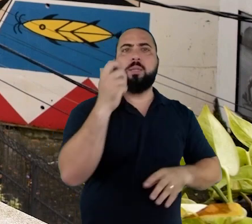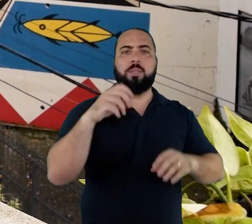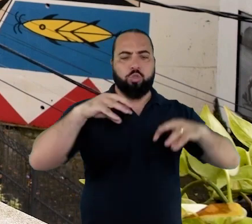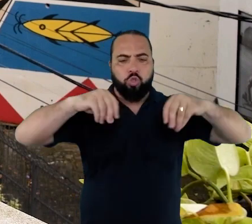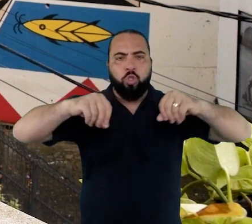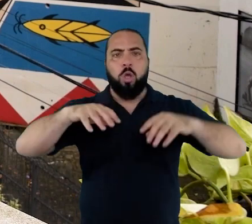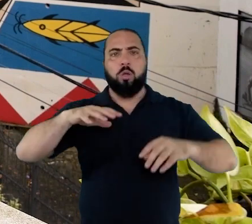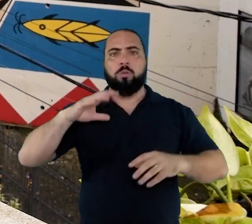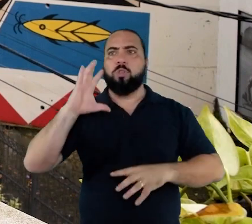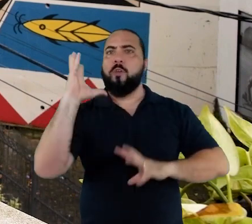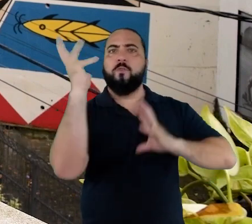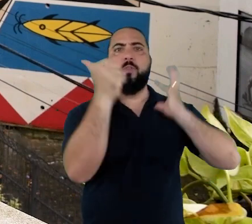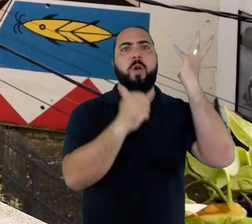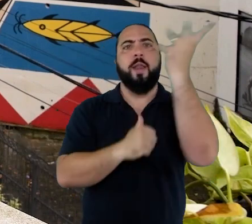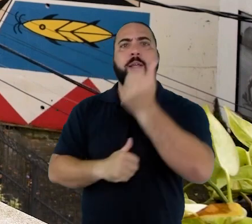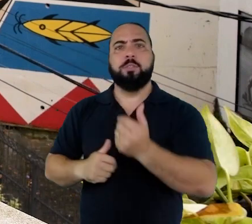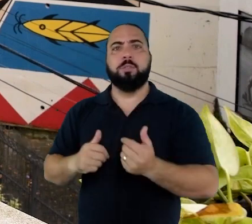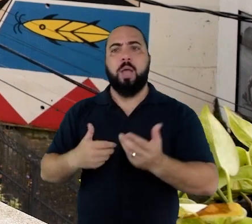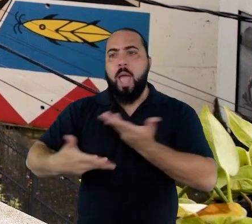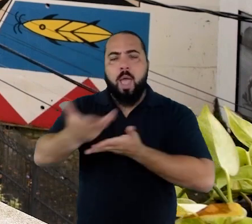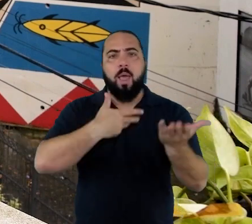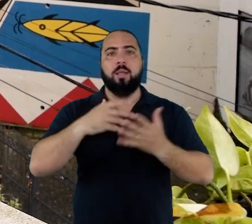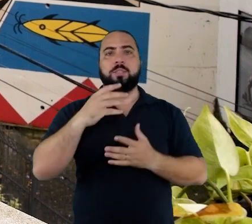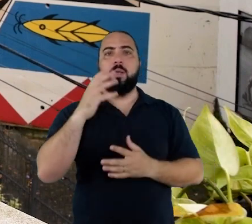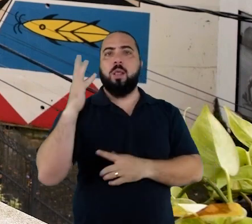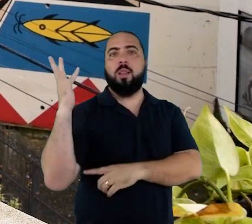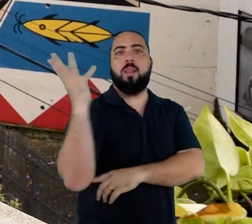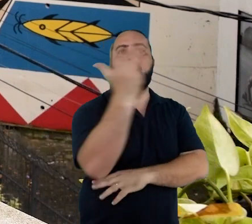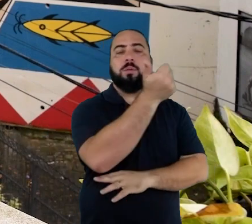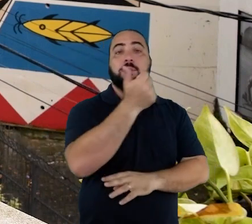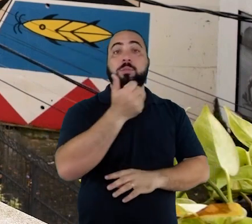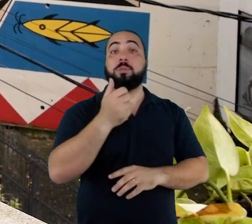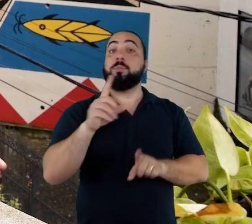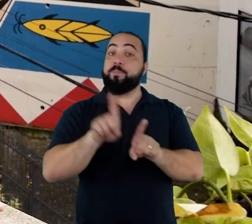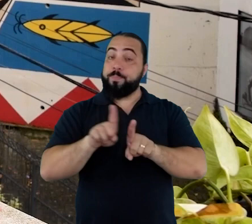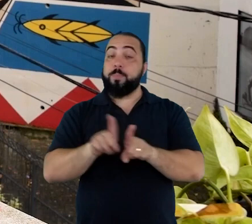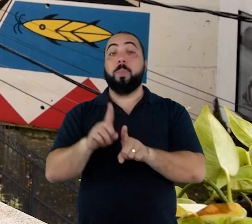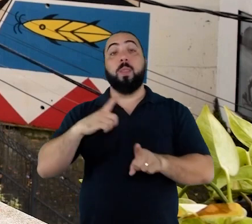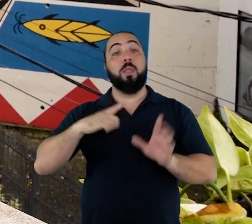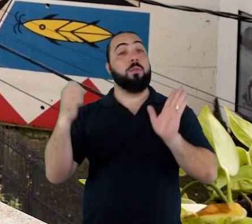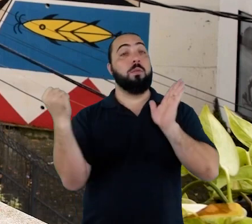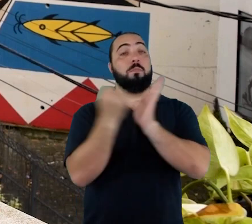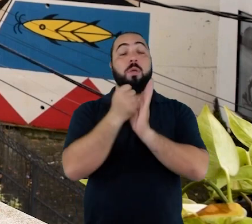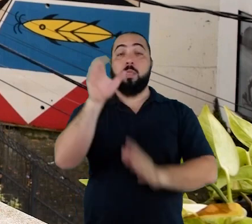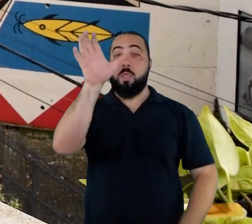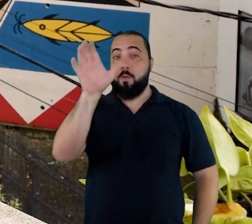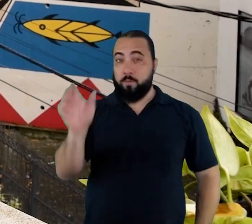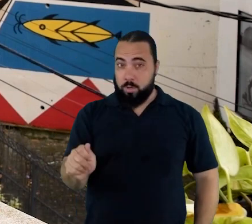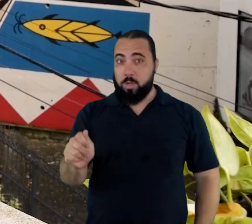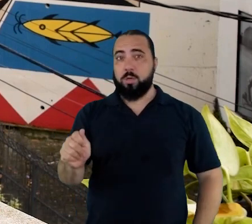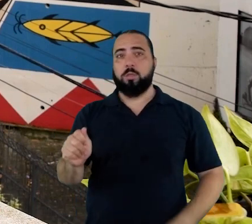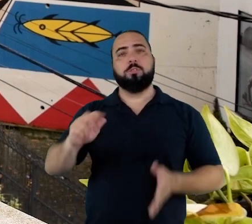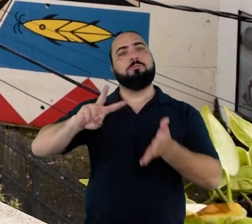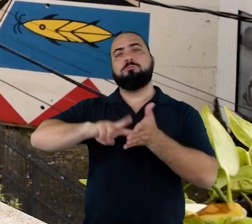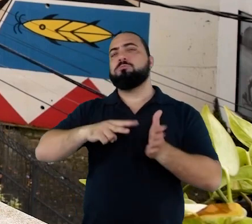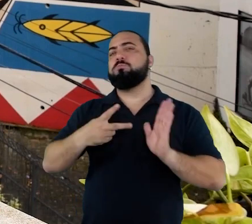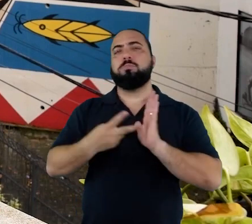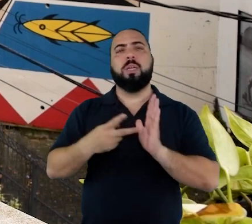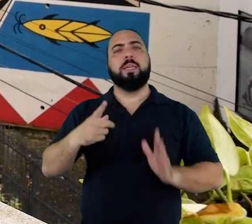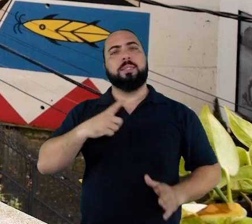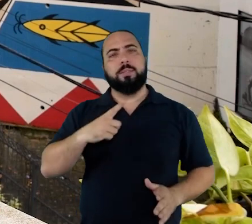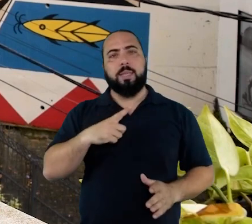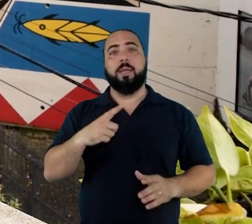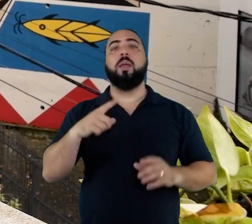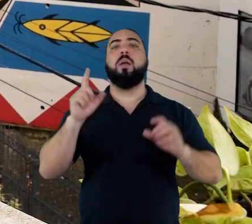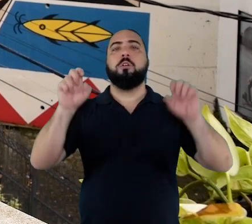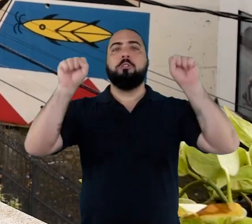né? Dessa relação com a natureza. As matrizes africanas, que está traduzido ali no